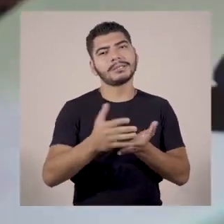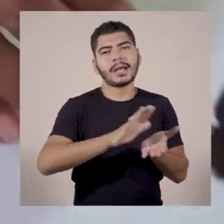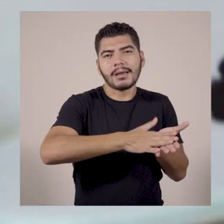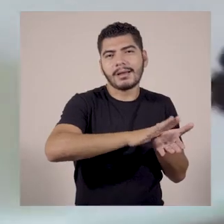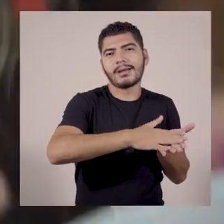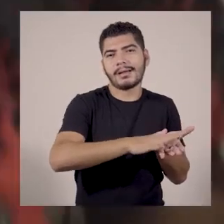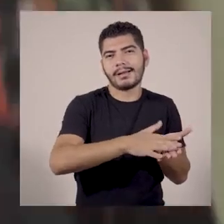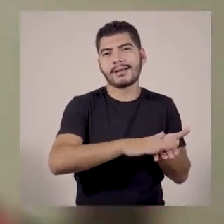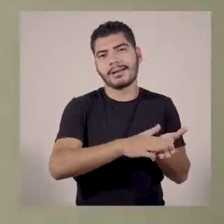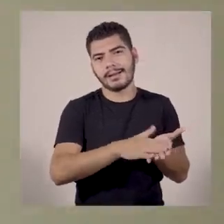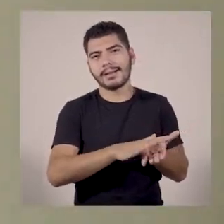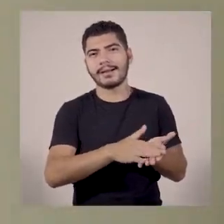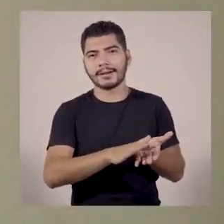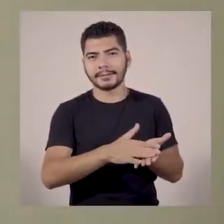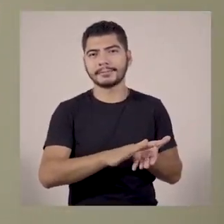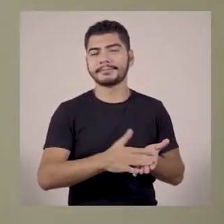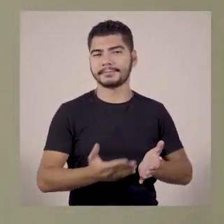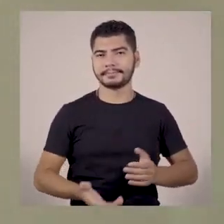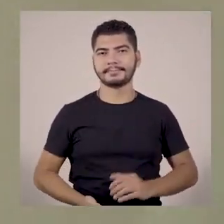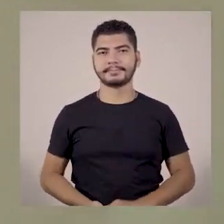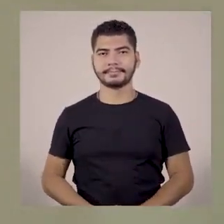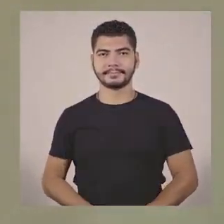pandeiro.